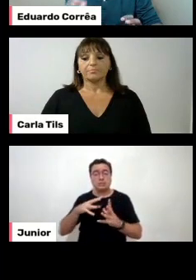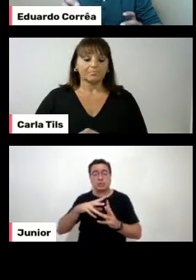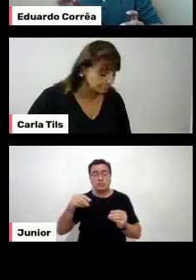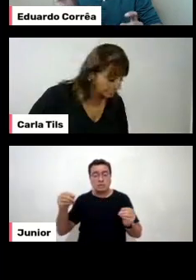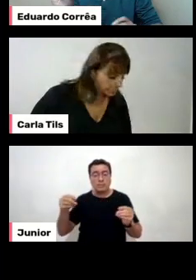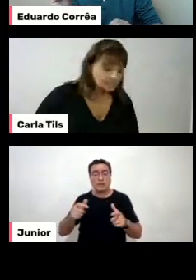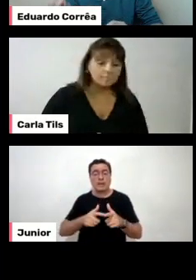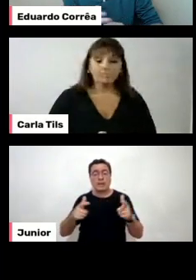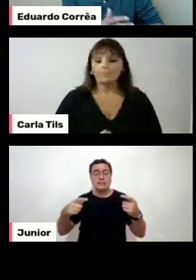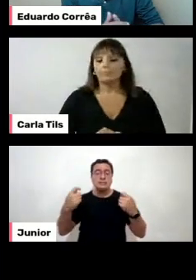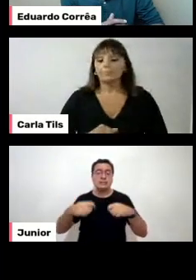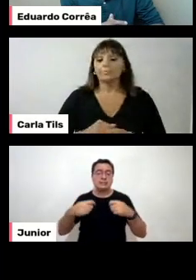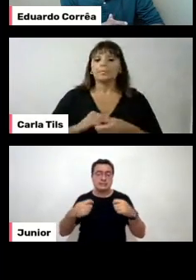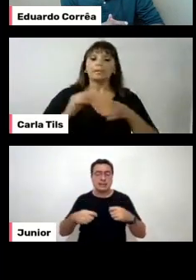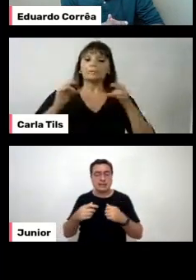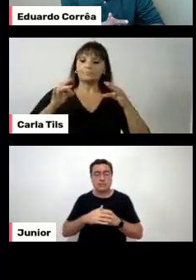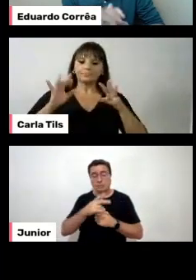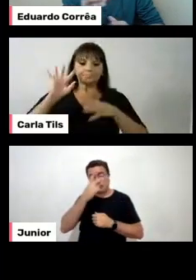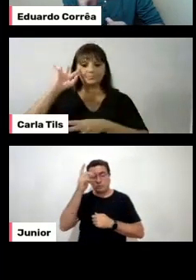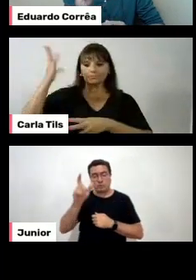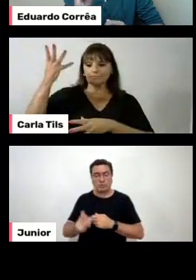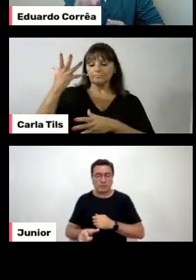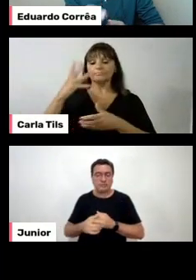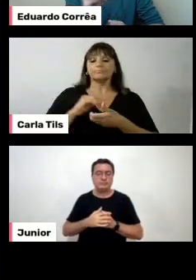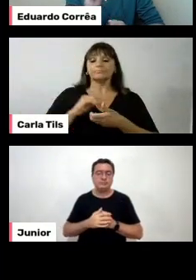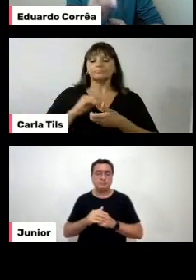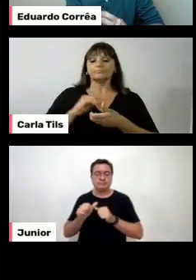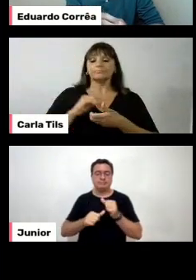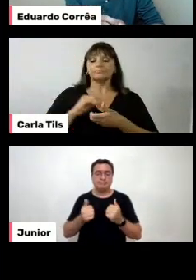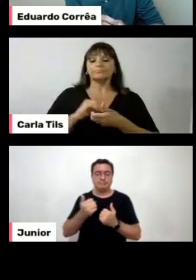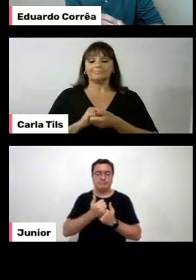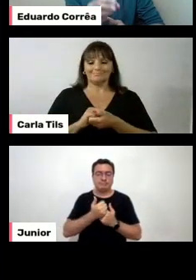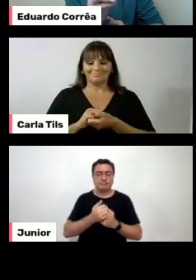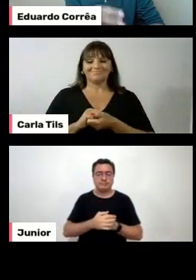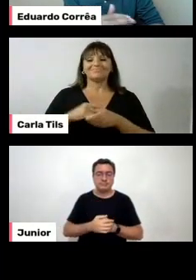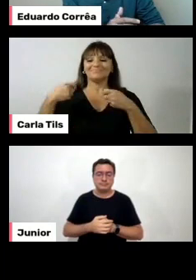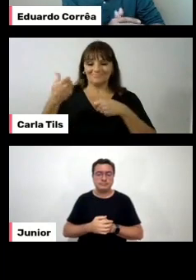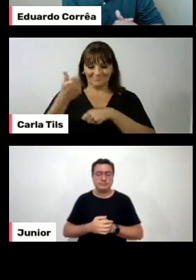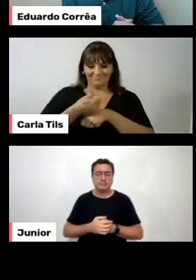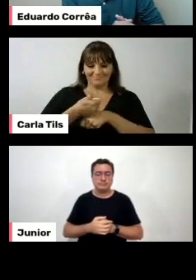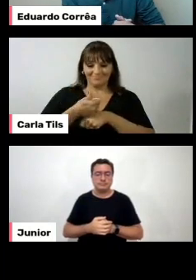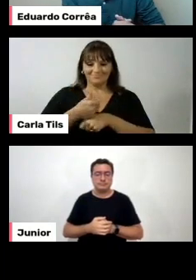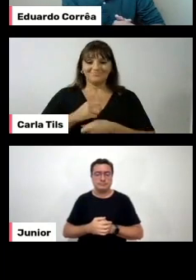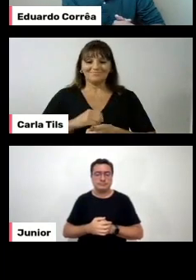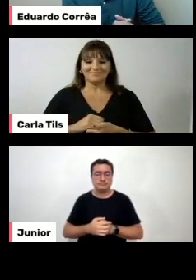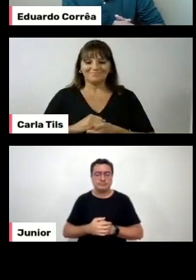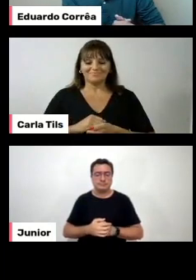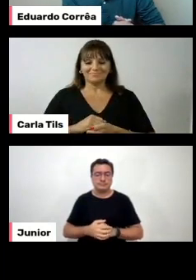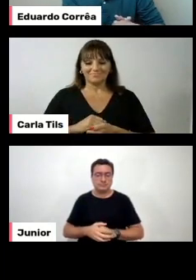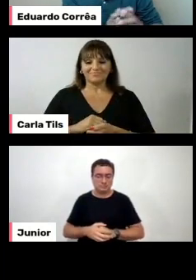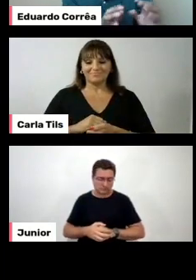grande necessidade de uma pessoa que vai curar naquele momento uma dor nas costas.